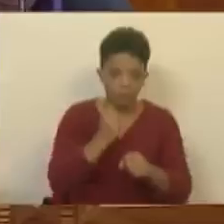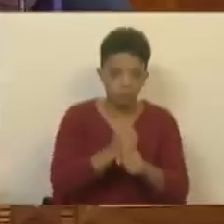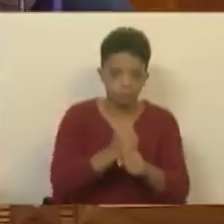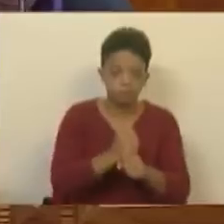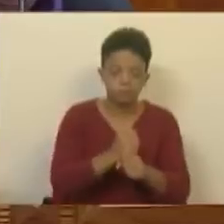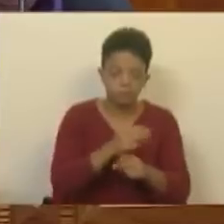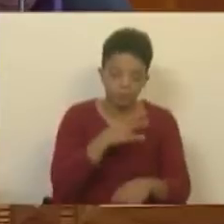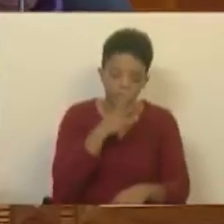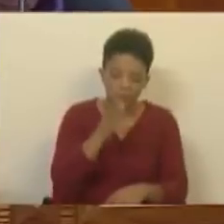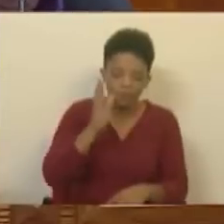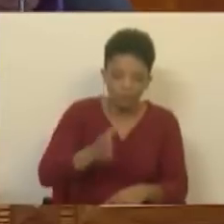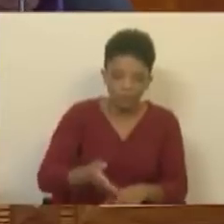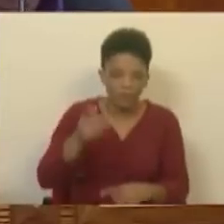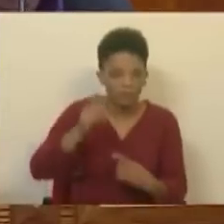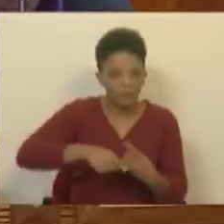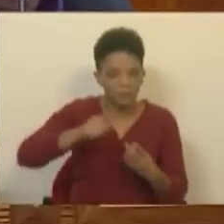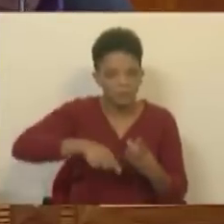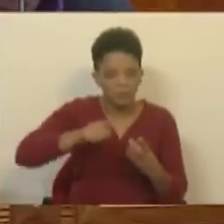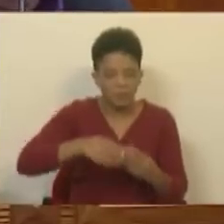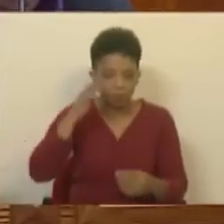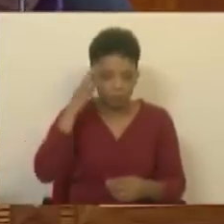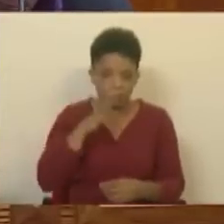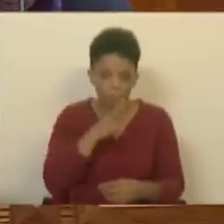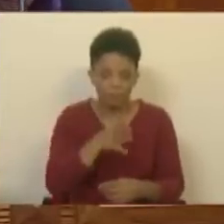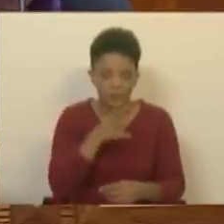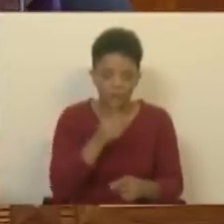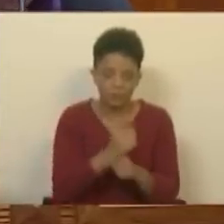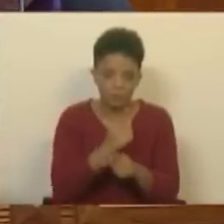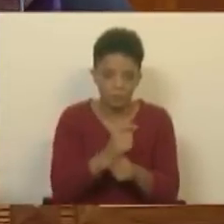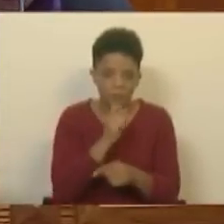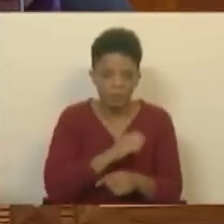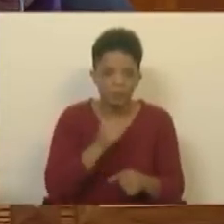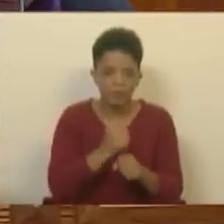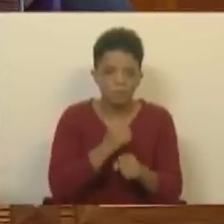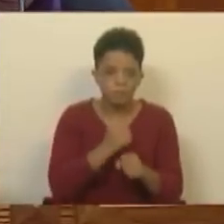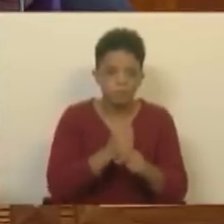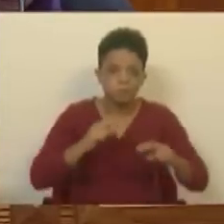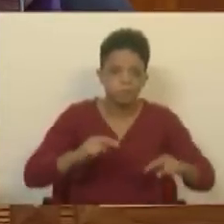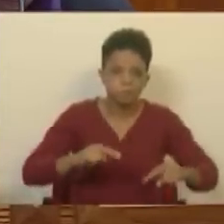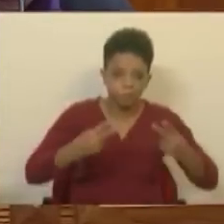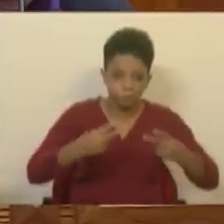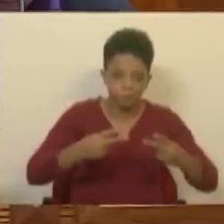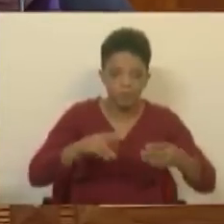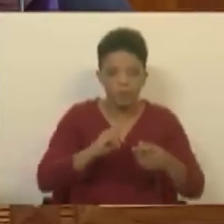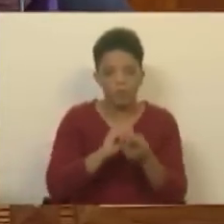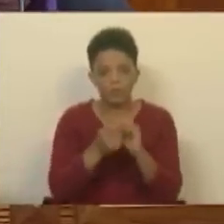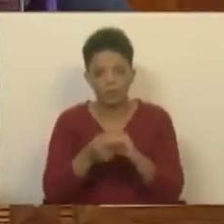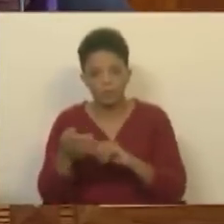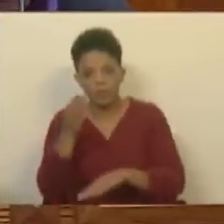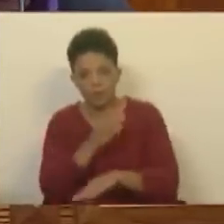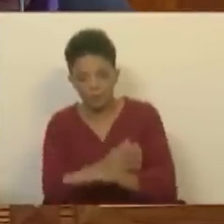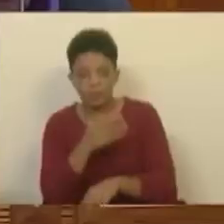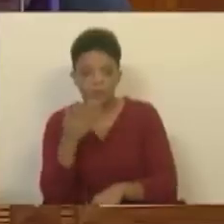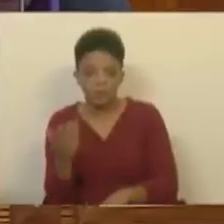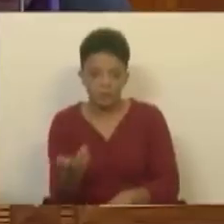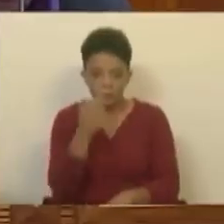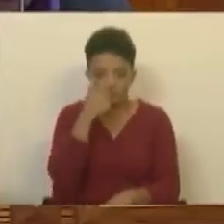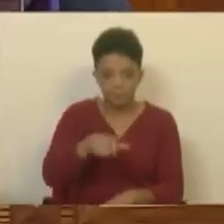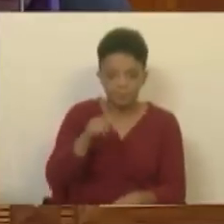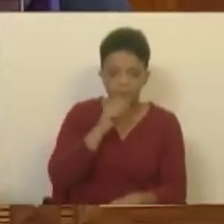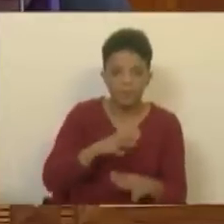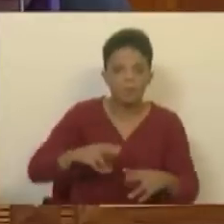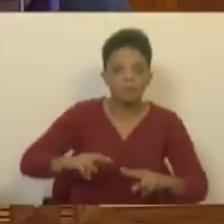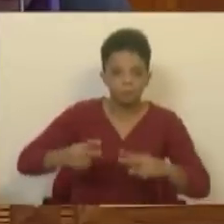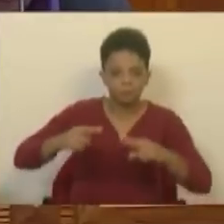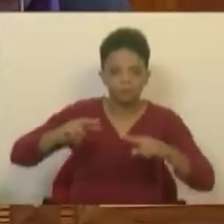da carreira já repetia aqui há várias vezes o número e posso continuar a repetir que as carreiras com gelada ao contrário do que estava e portanto as pessoas podem